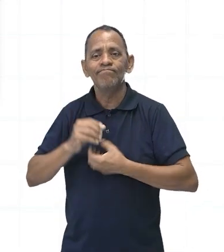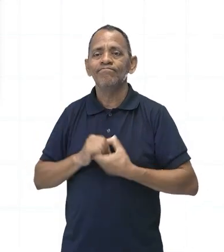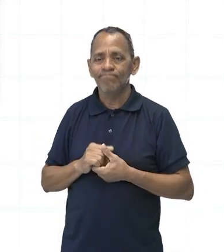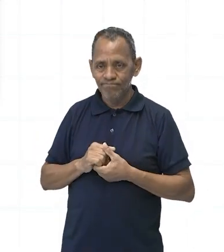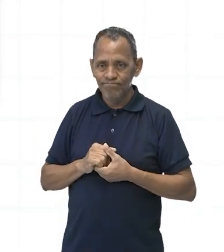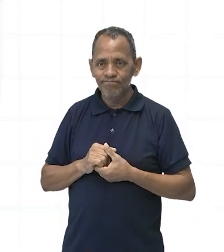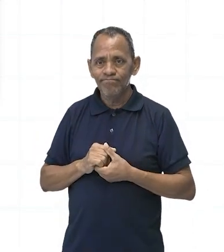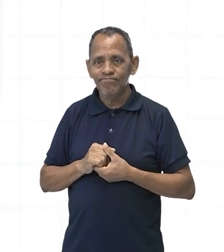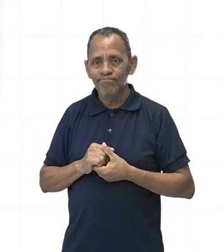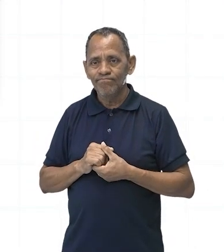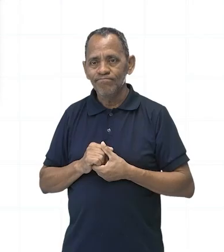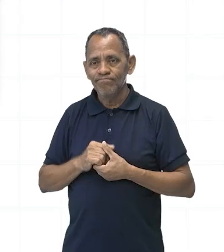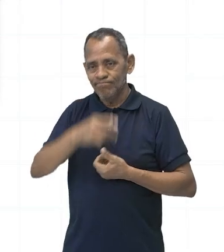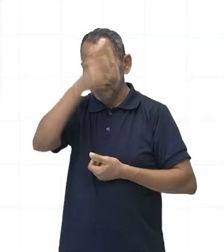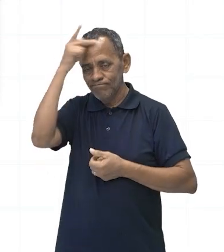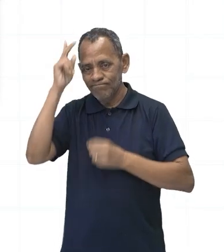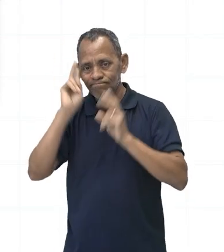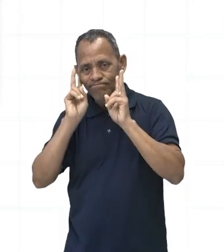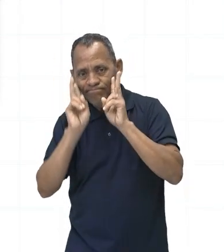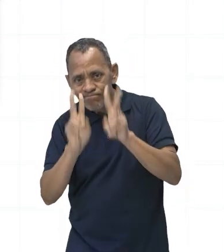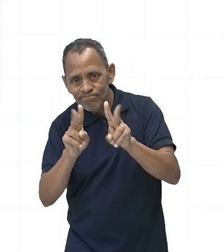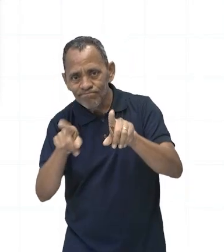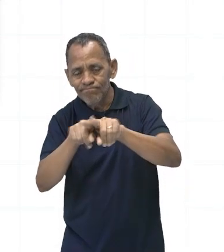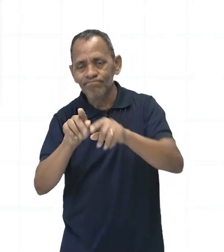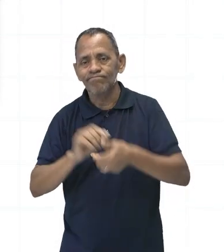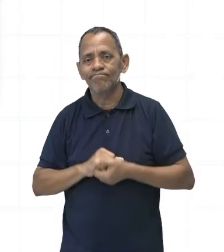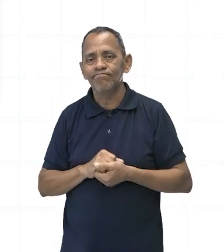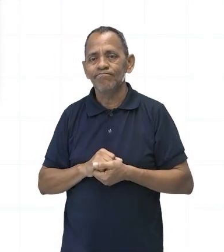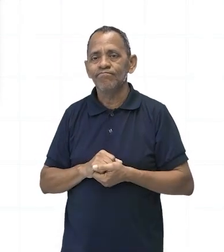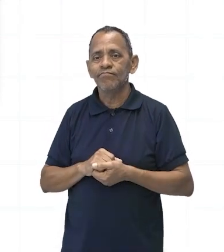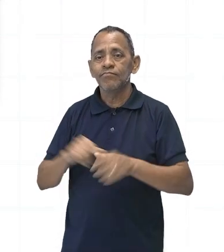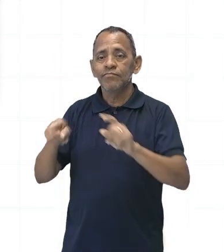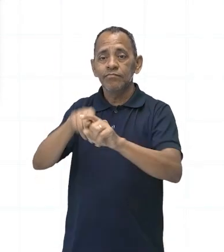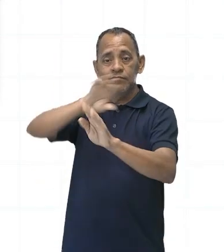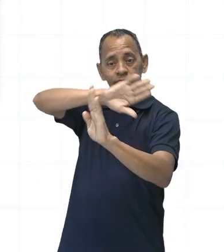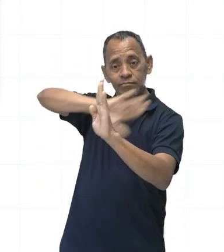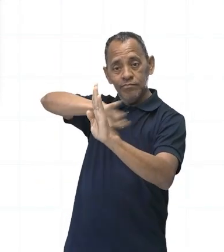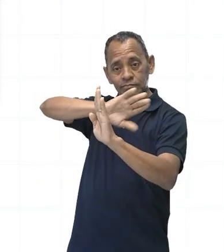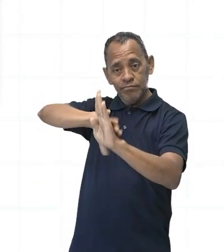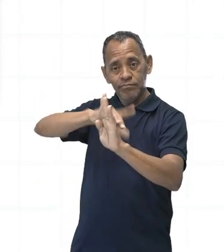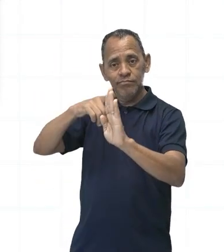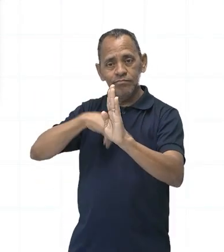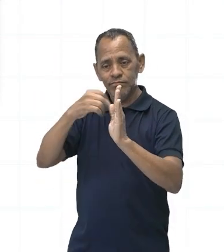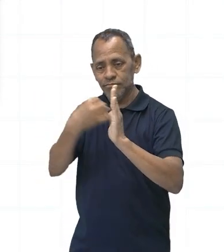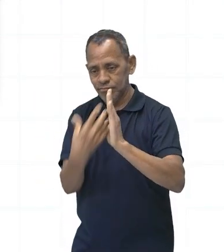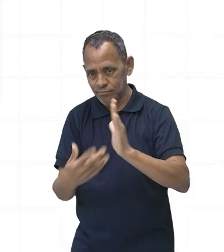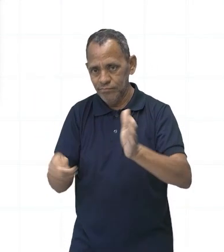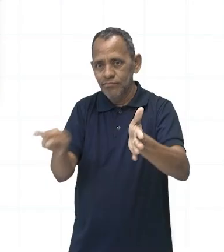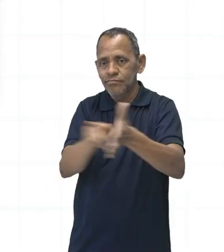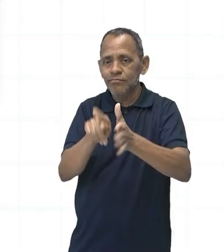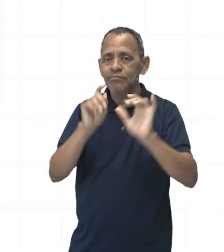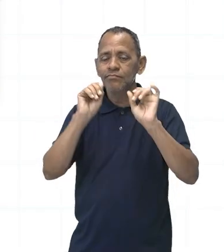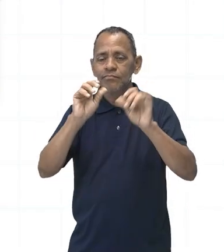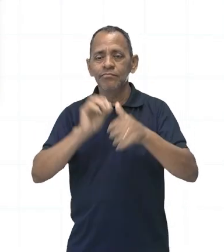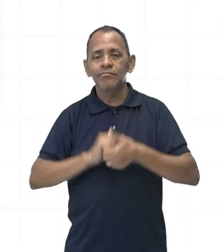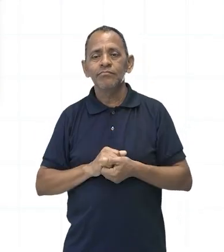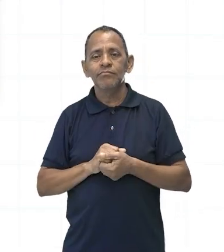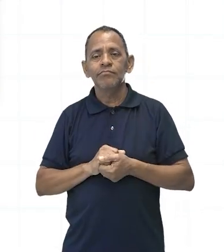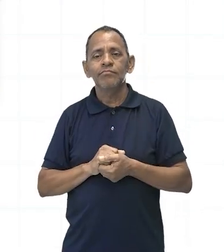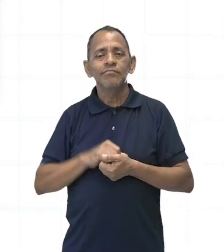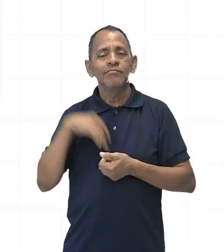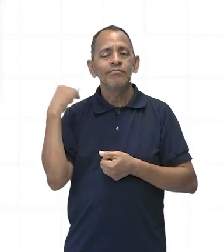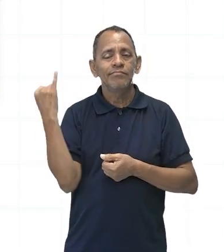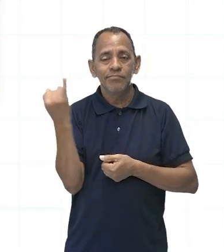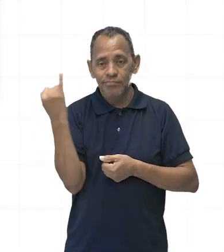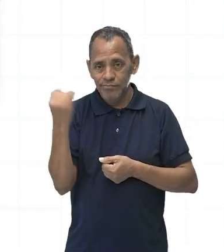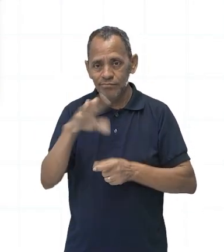observador. Uma interpretação subjetiva também é uma das características, né, mais